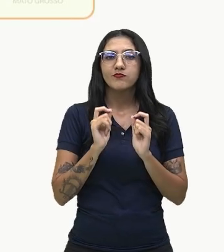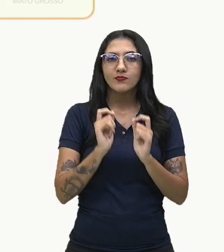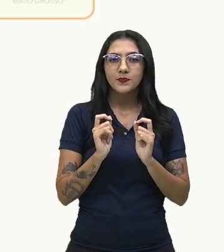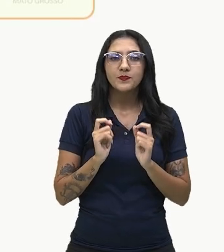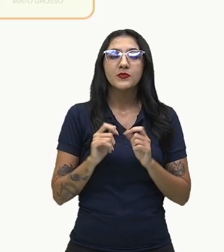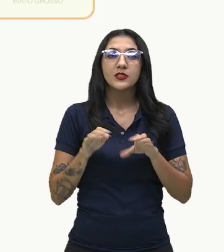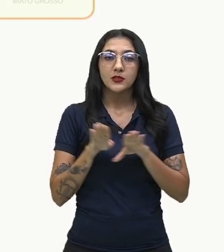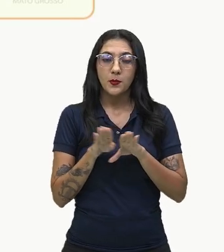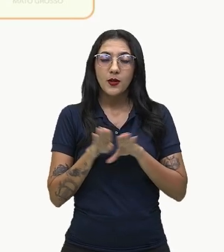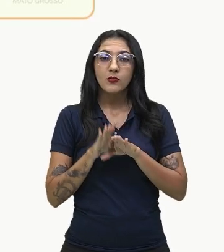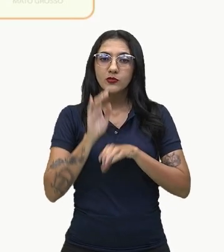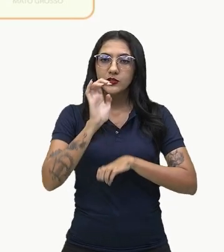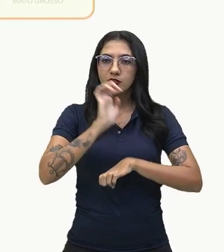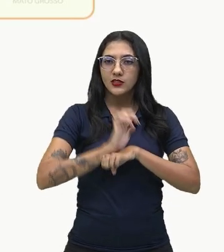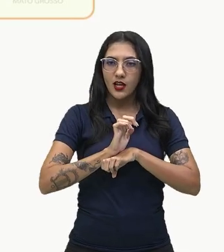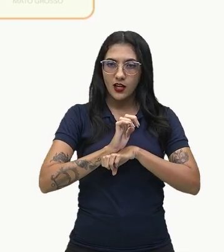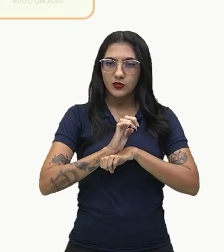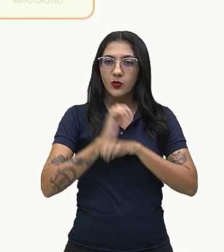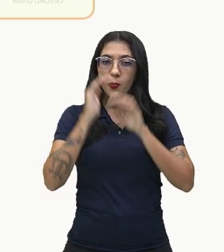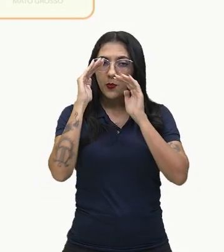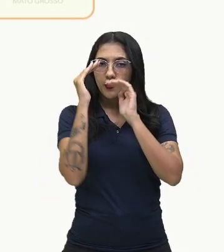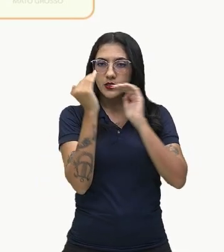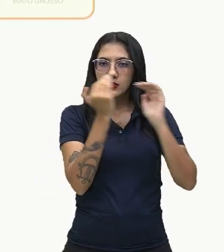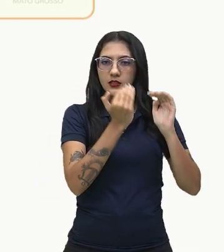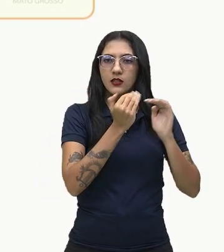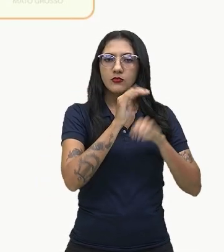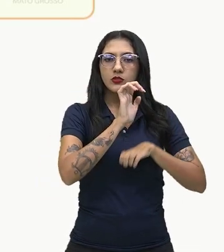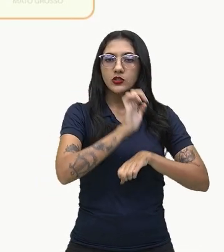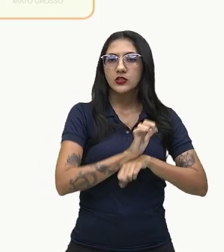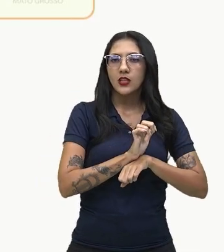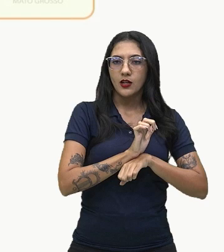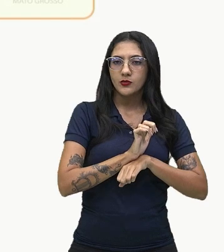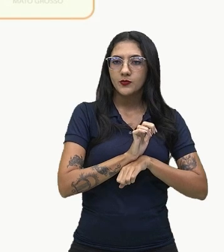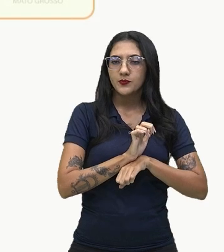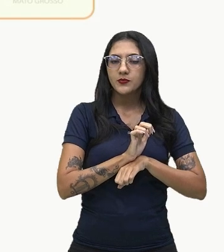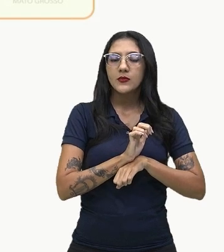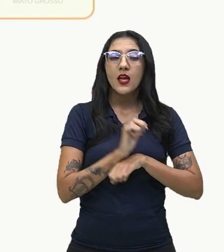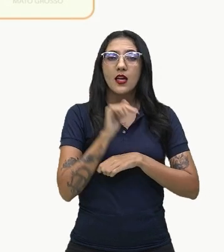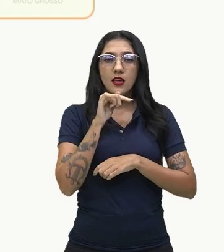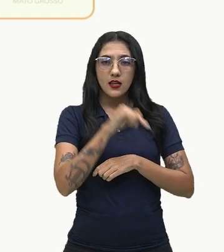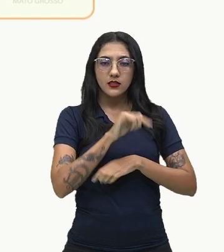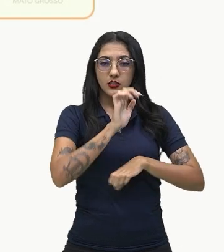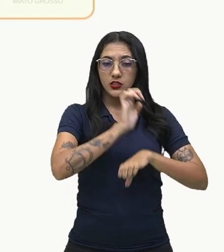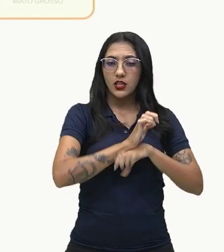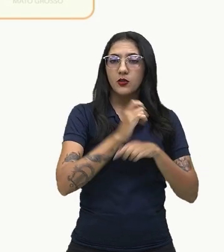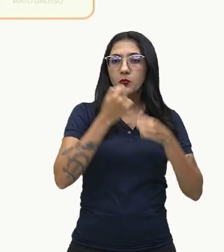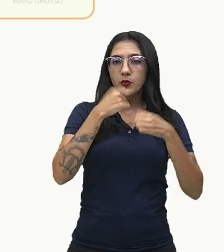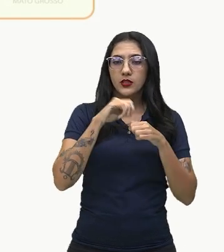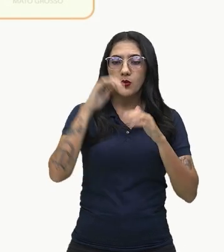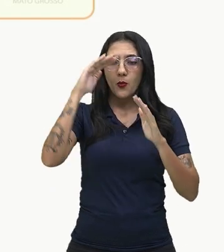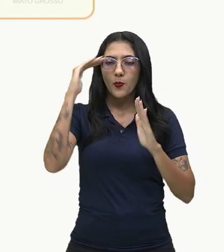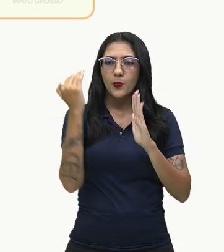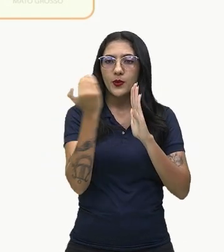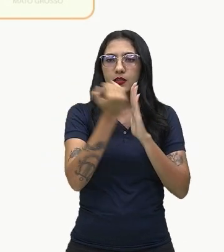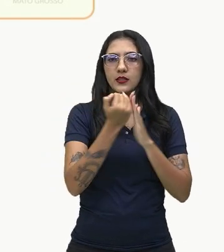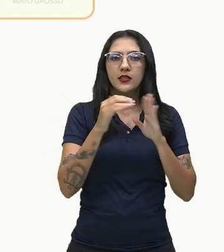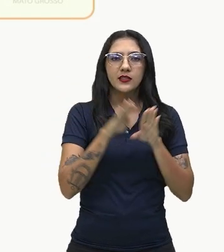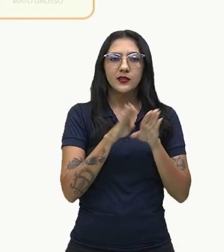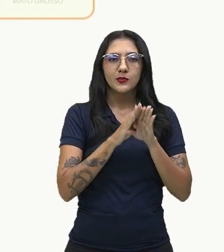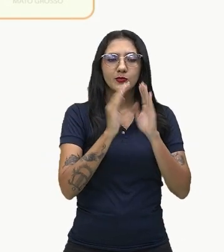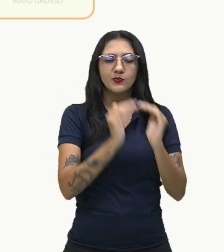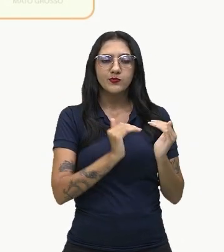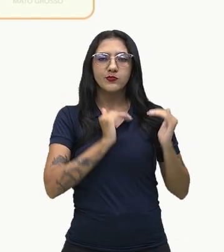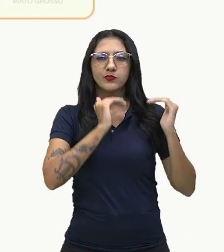Ao Estado, né? No caso, ao governo estadual, e o governo estadual é subordinado à unidade maior, que